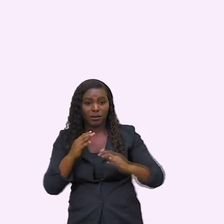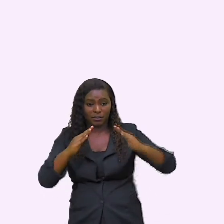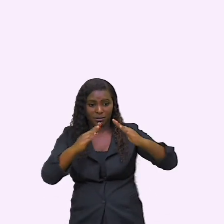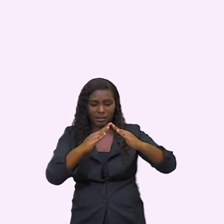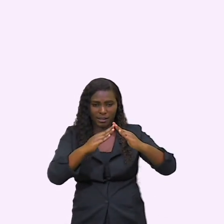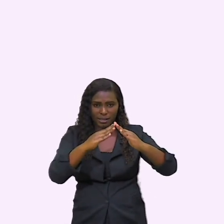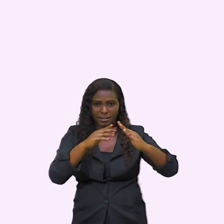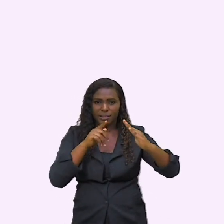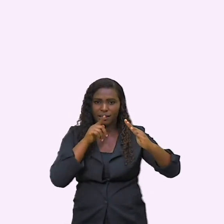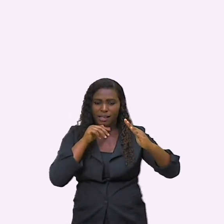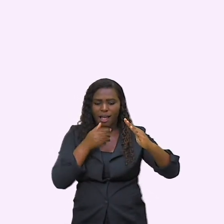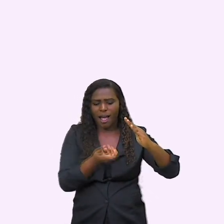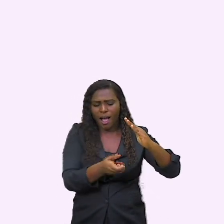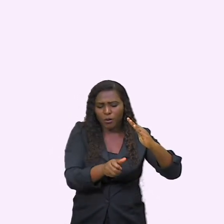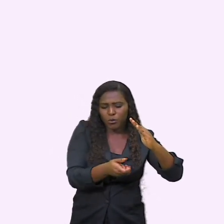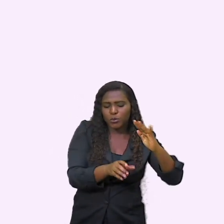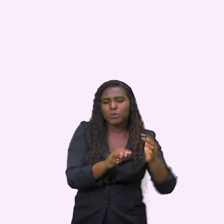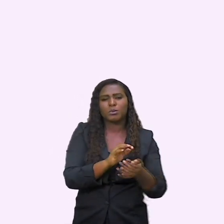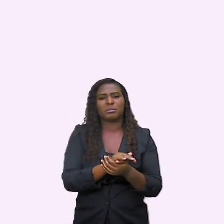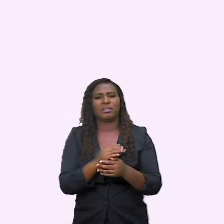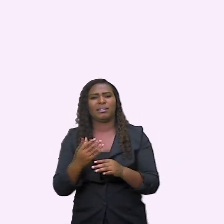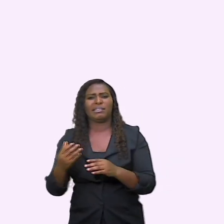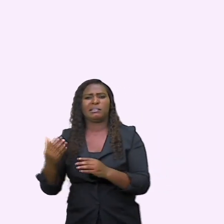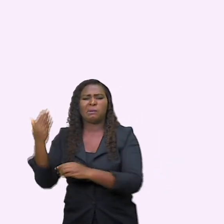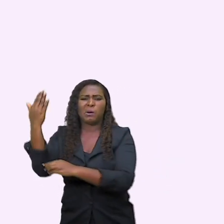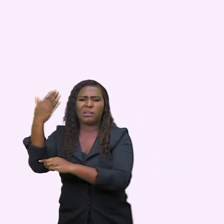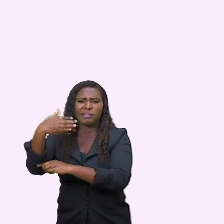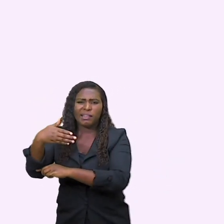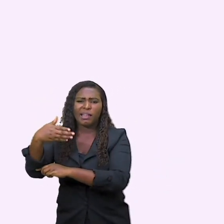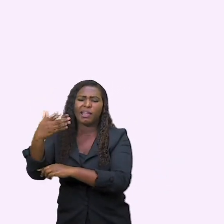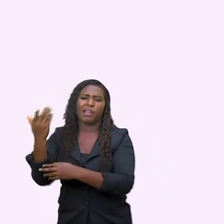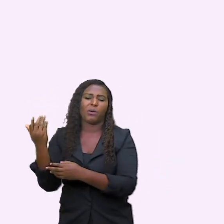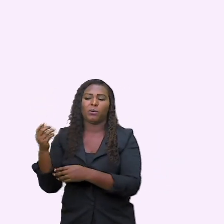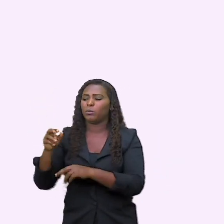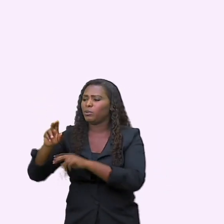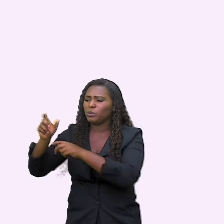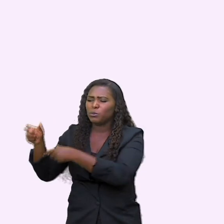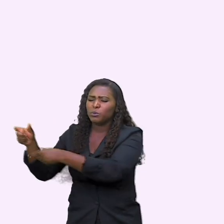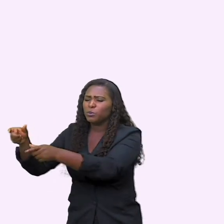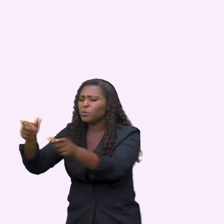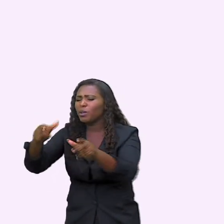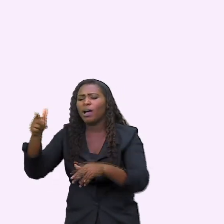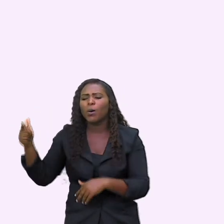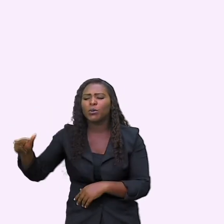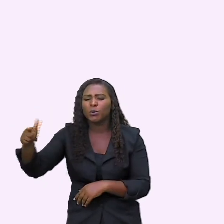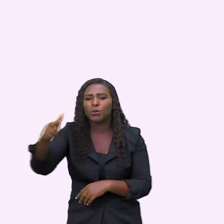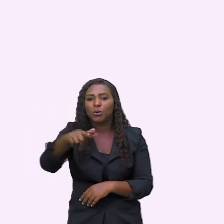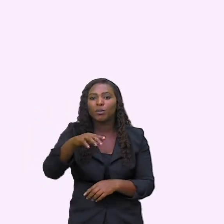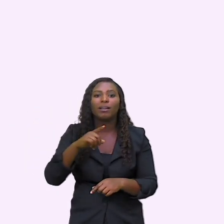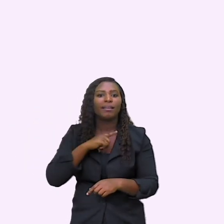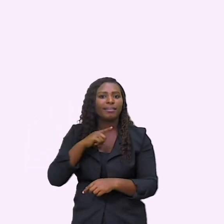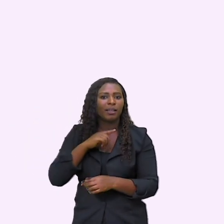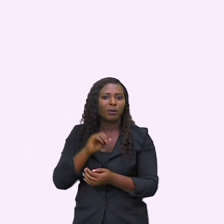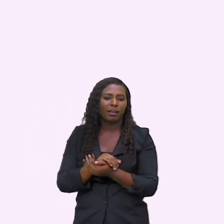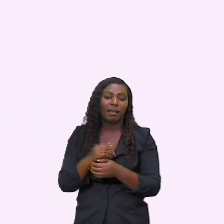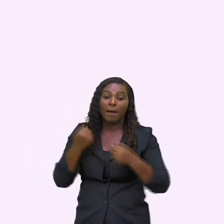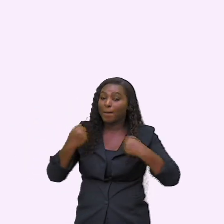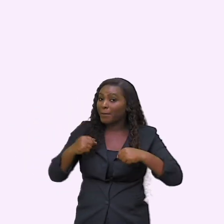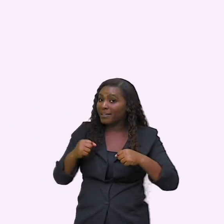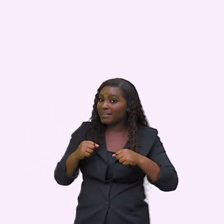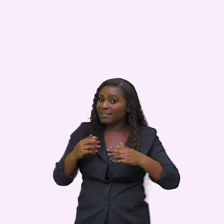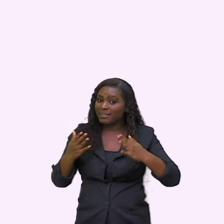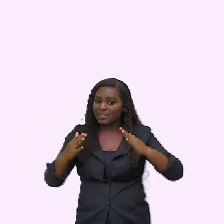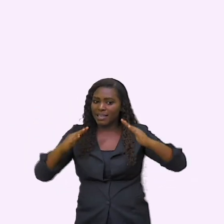seja possível, são utilizados painéis solares, espelhos que são coletores, que refletem a